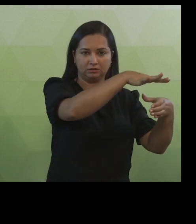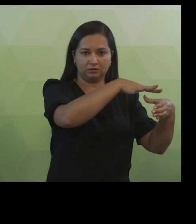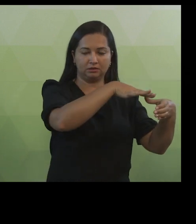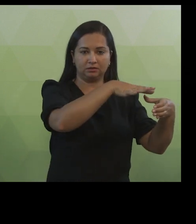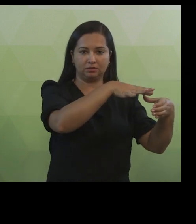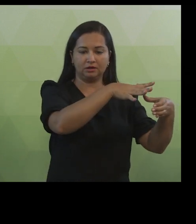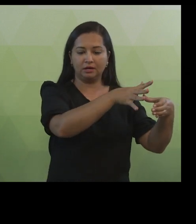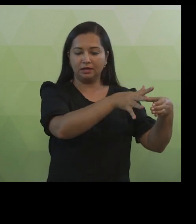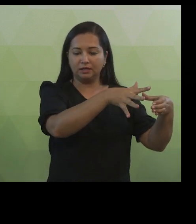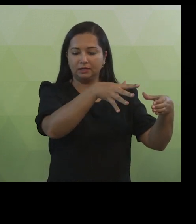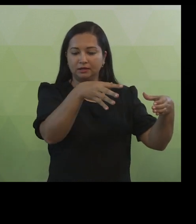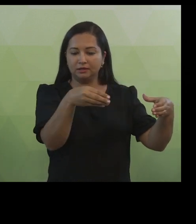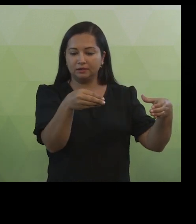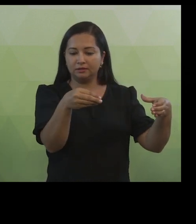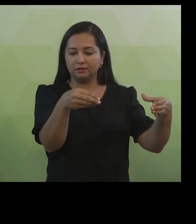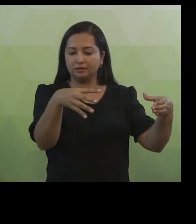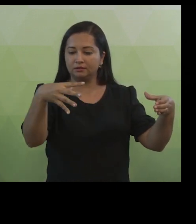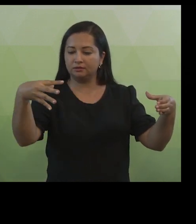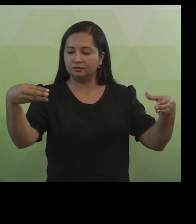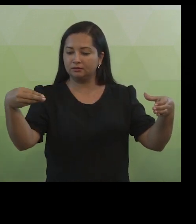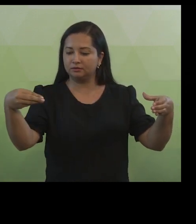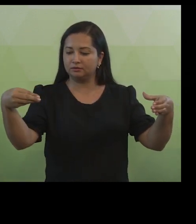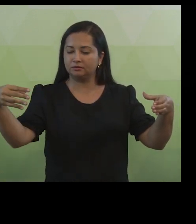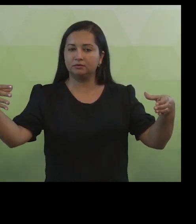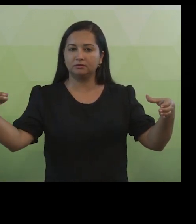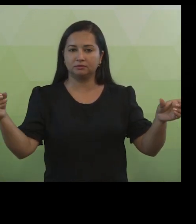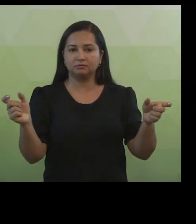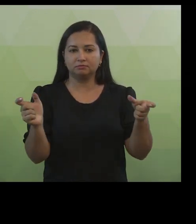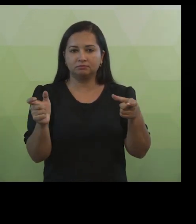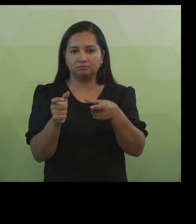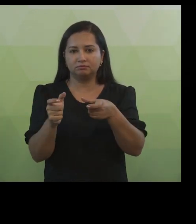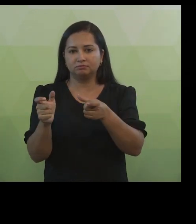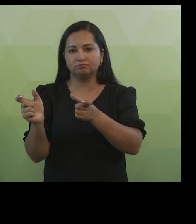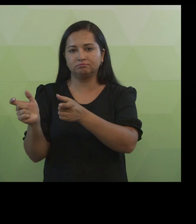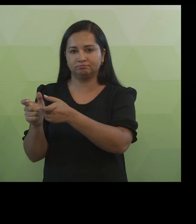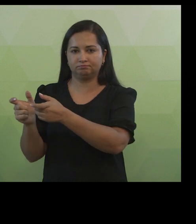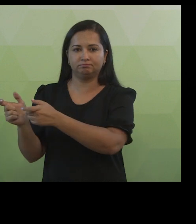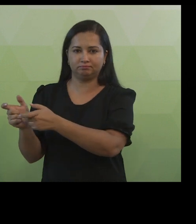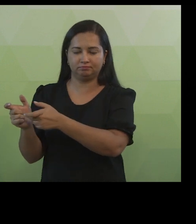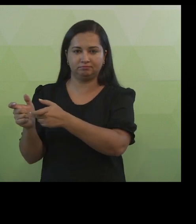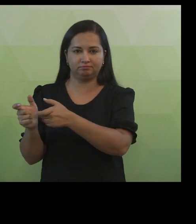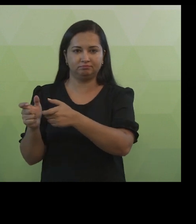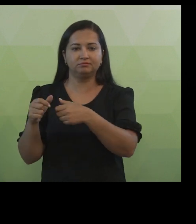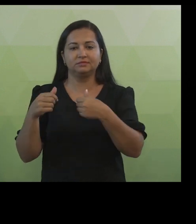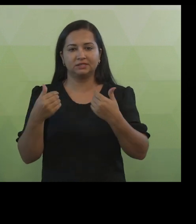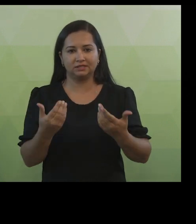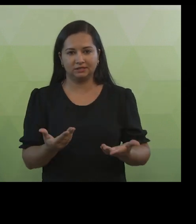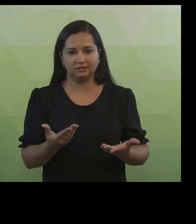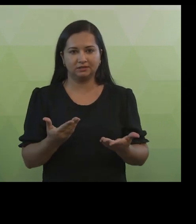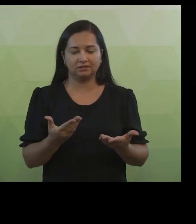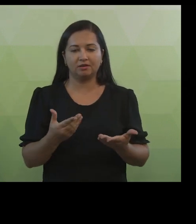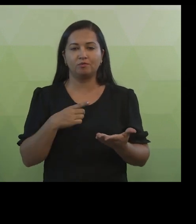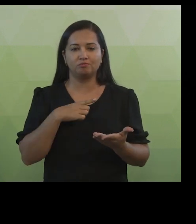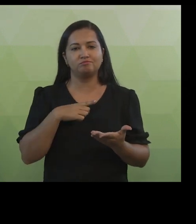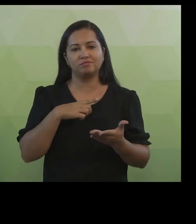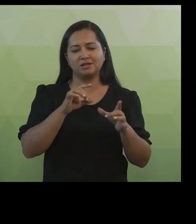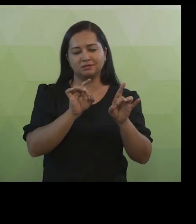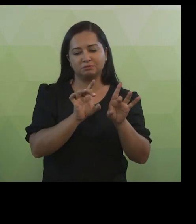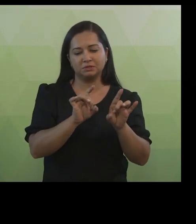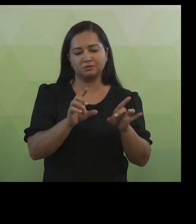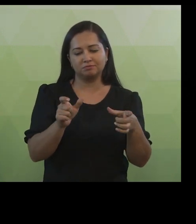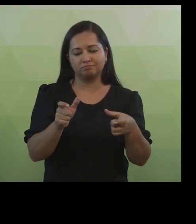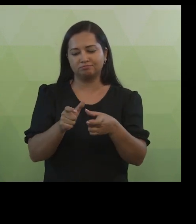e refiná-la em outras subclasses, daí o termo técnico chamado especialização.